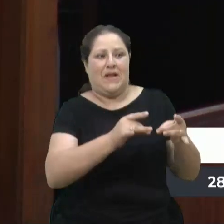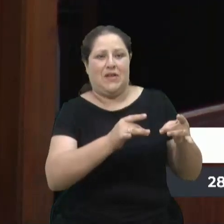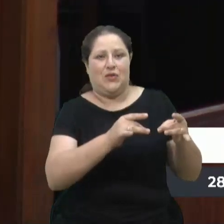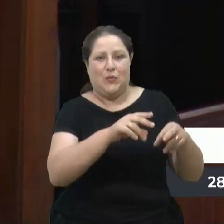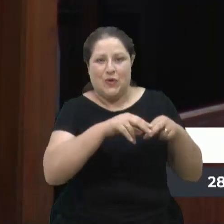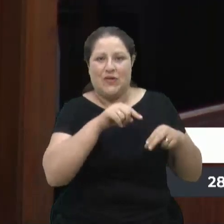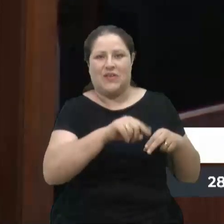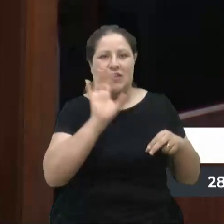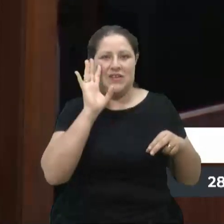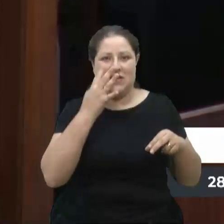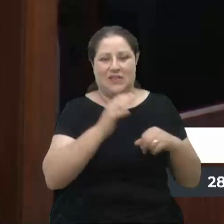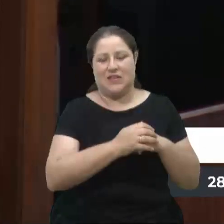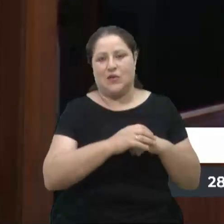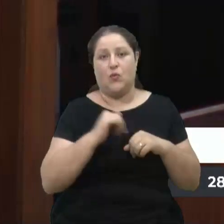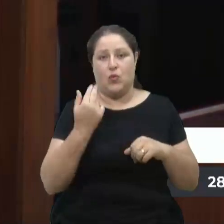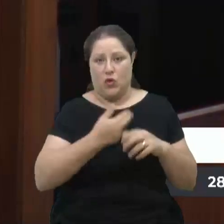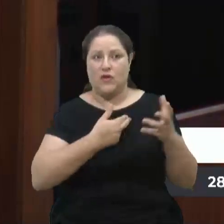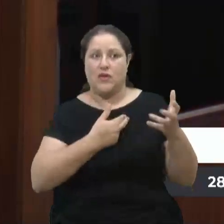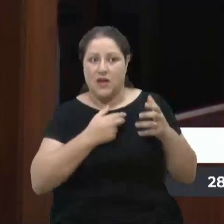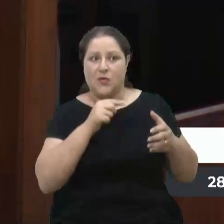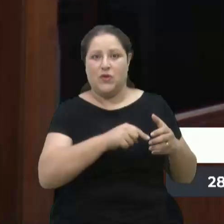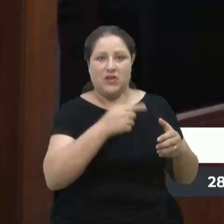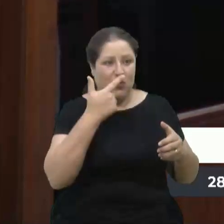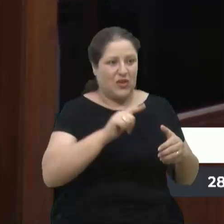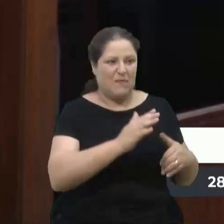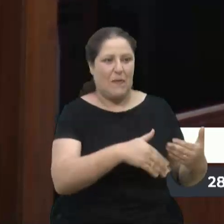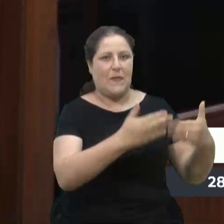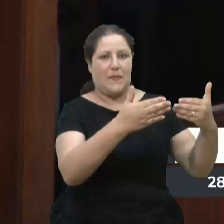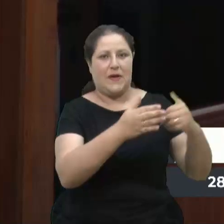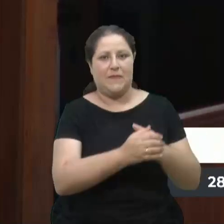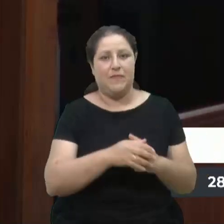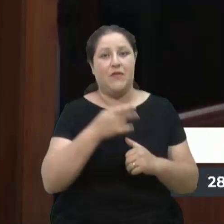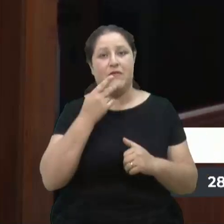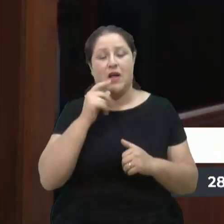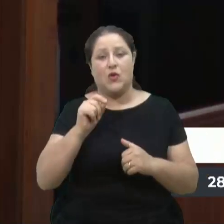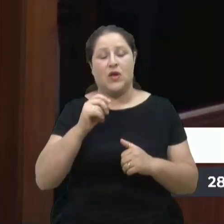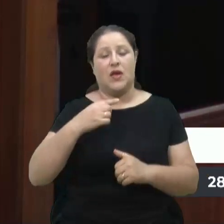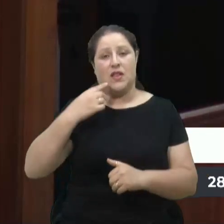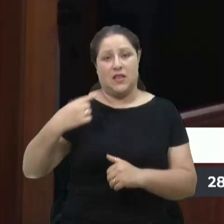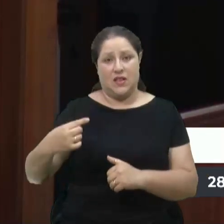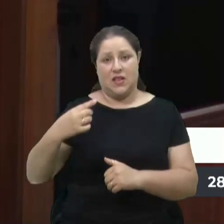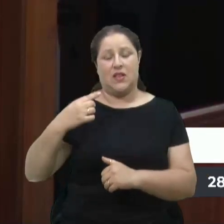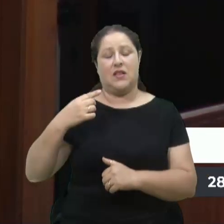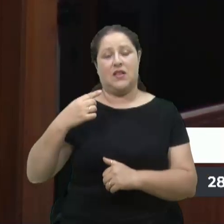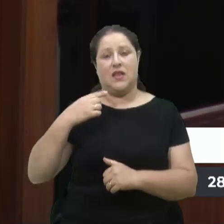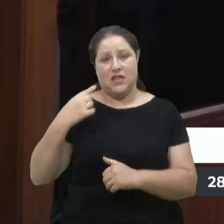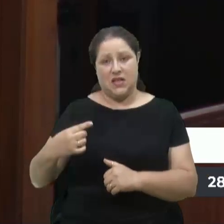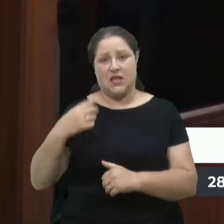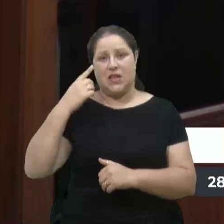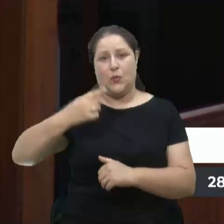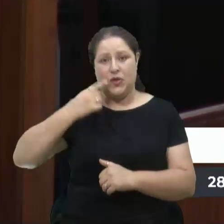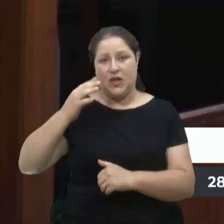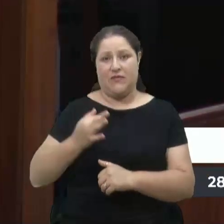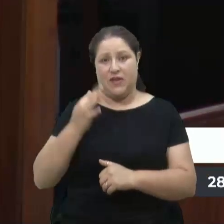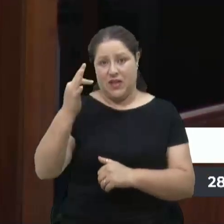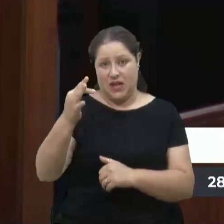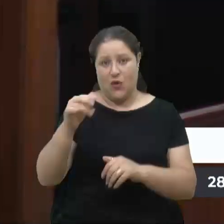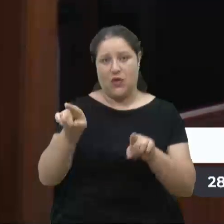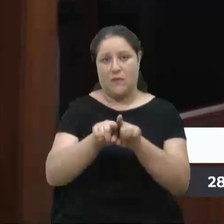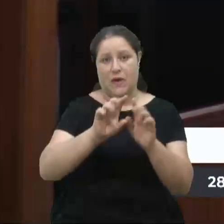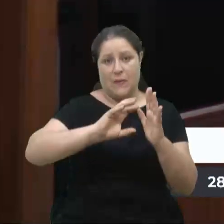saia, e aqui eu faço uma fala. A ex-presidenta dessa casa e deputada federal Denise Pessoa e o Partido dos